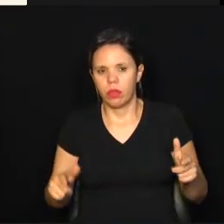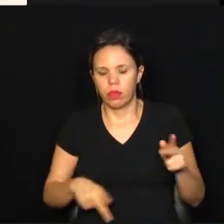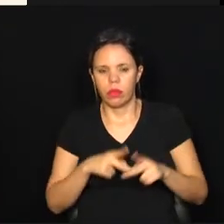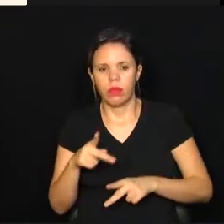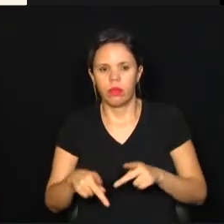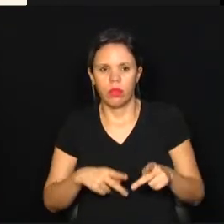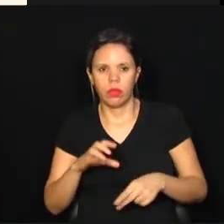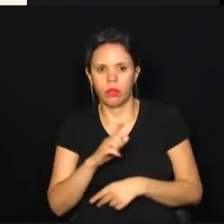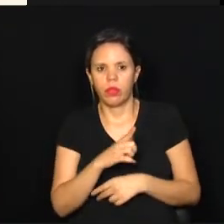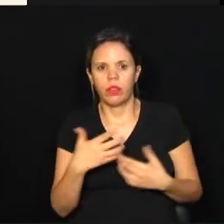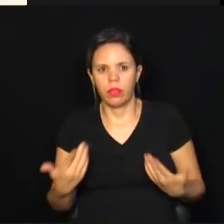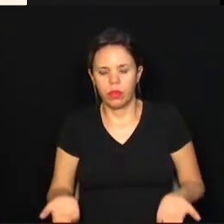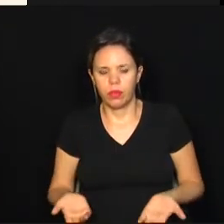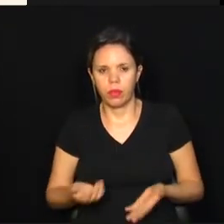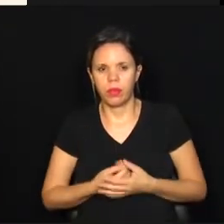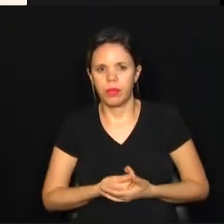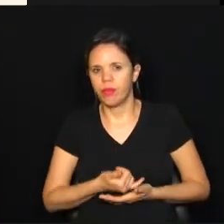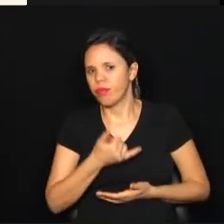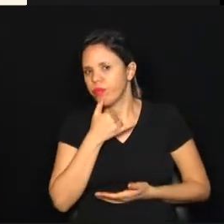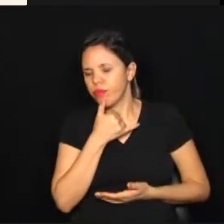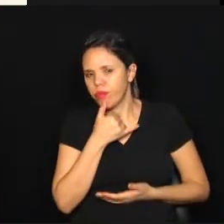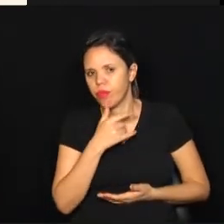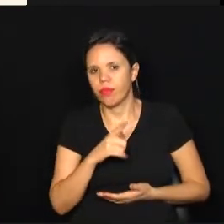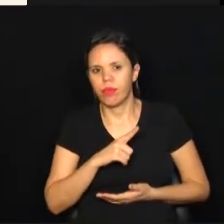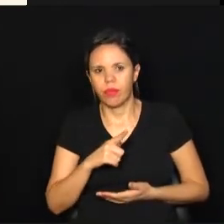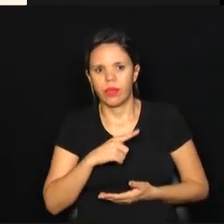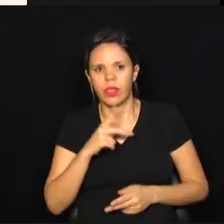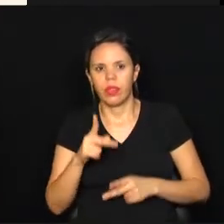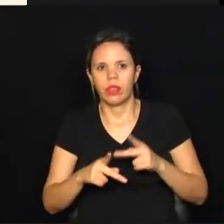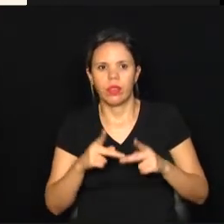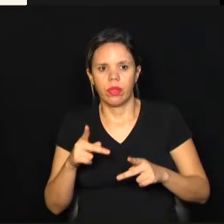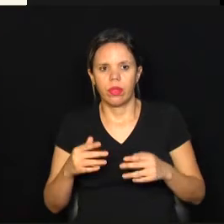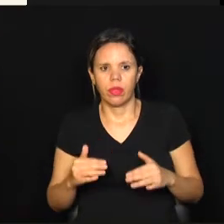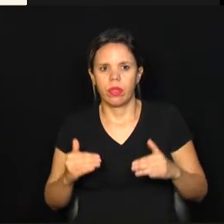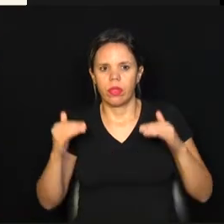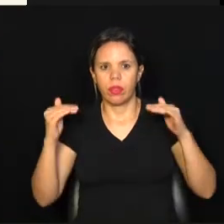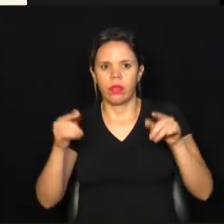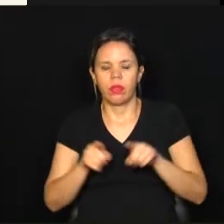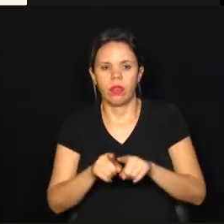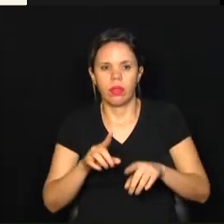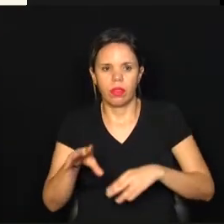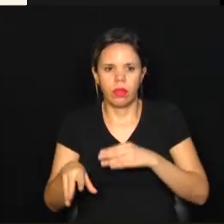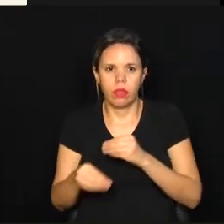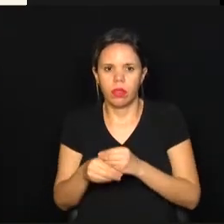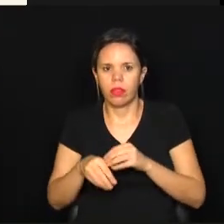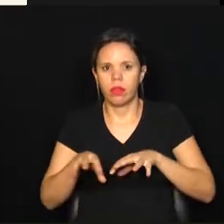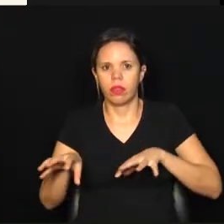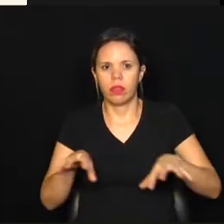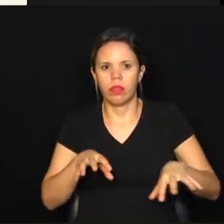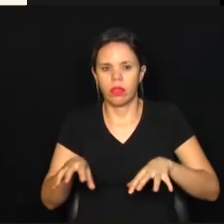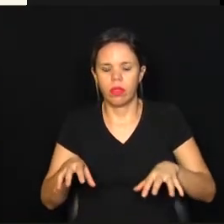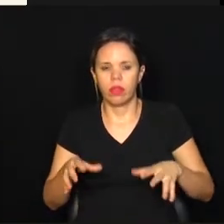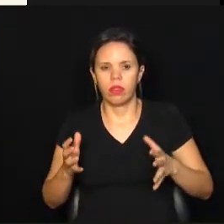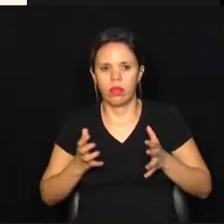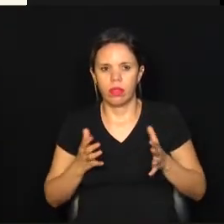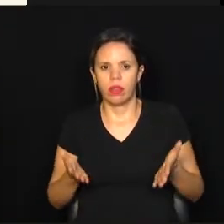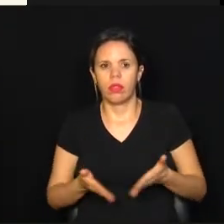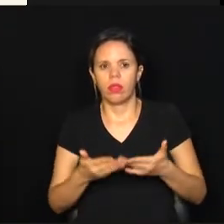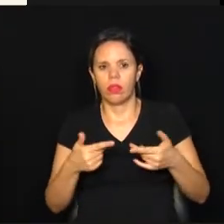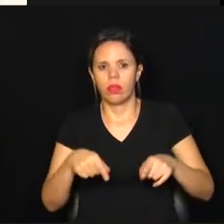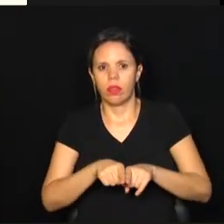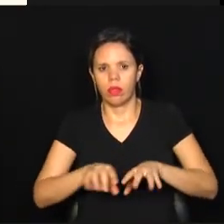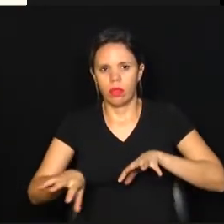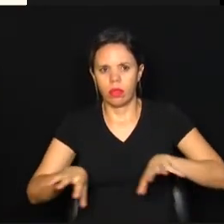população. Infelizmente, nós temos a classe alta lá, segregada, né, da classe social por divisas